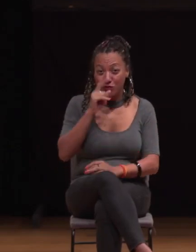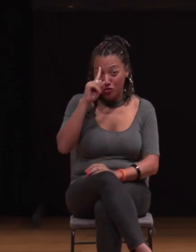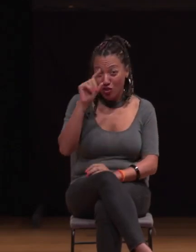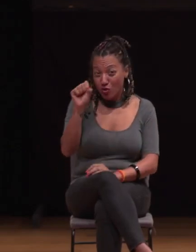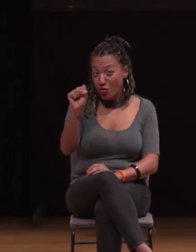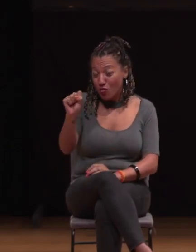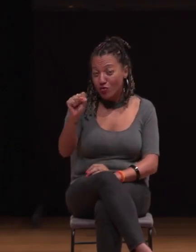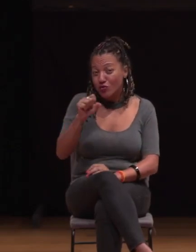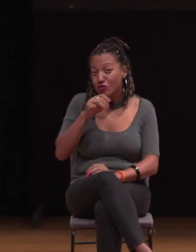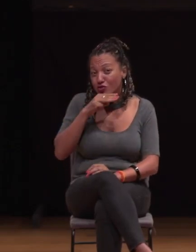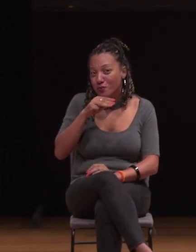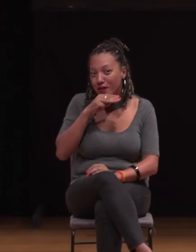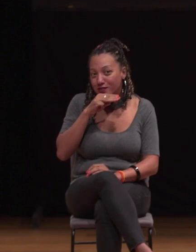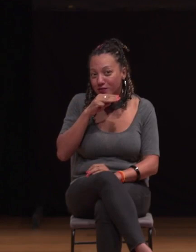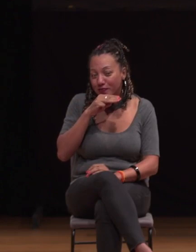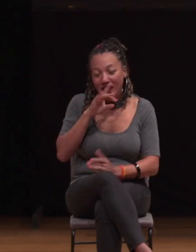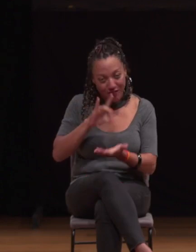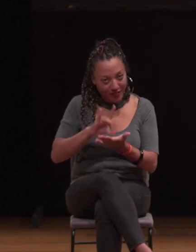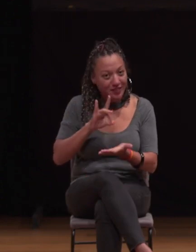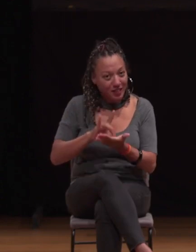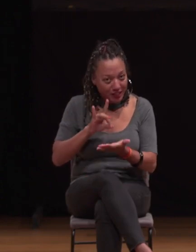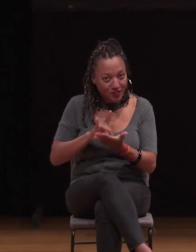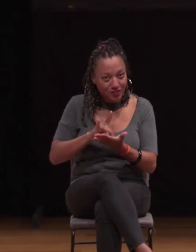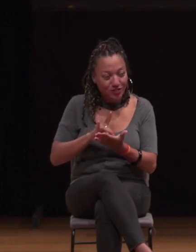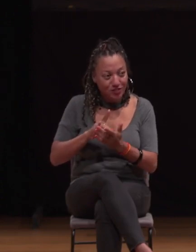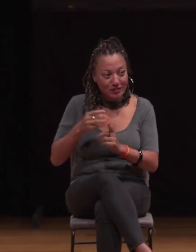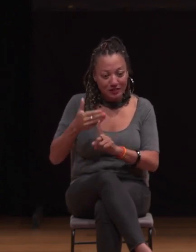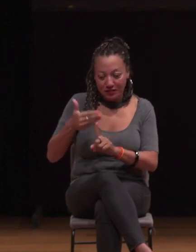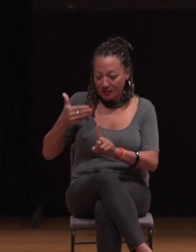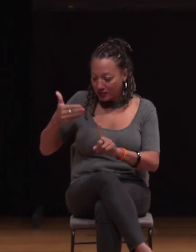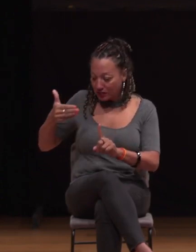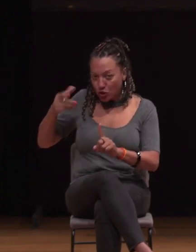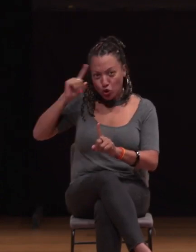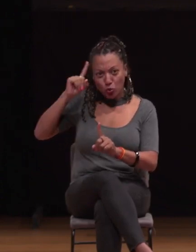março. Aliás, os últimos dias,